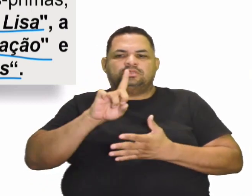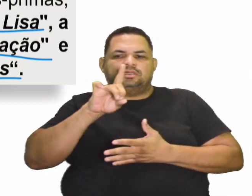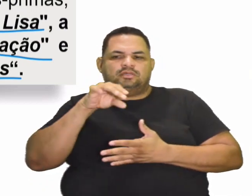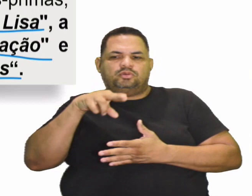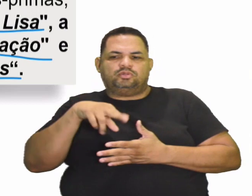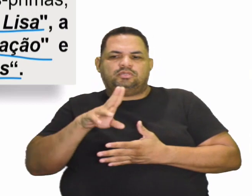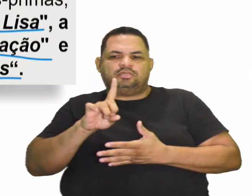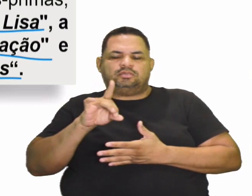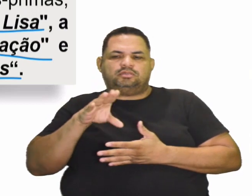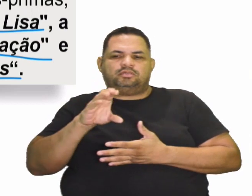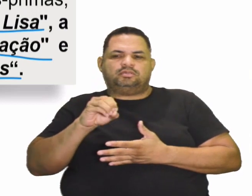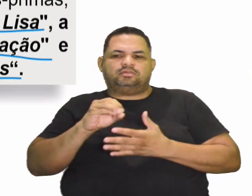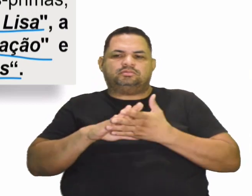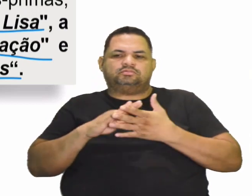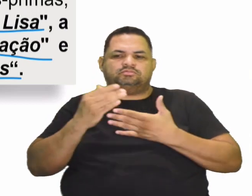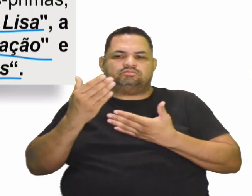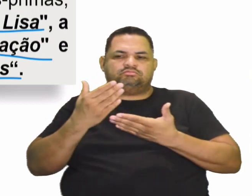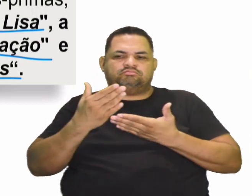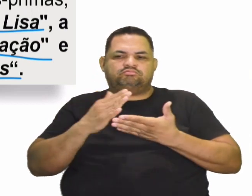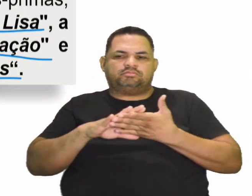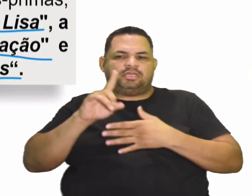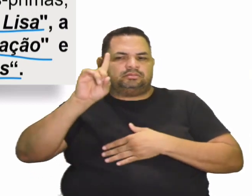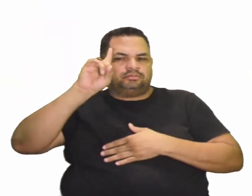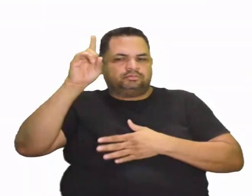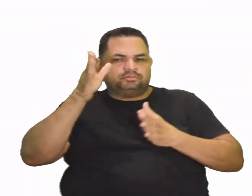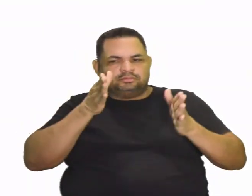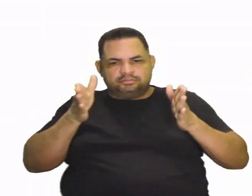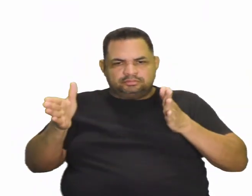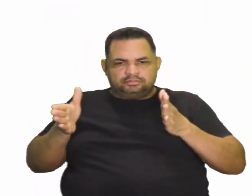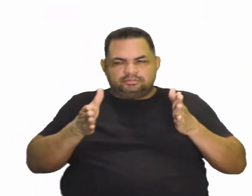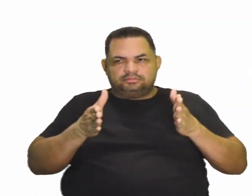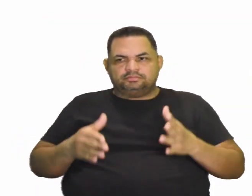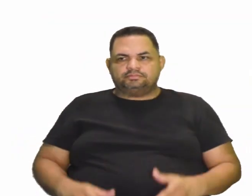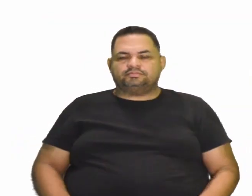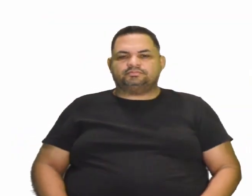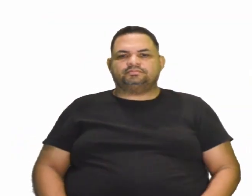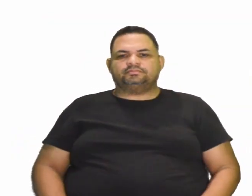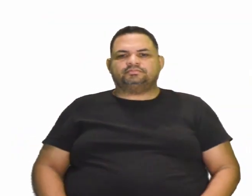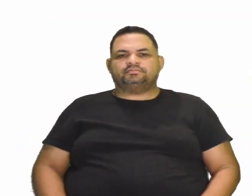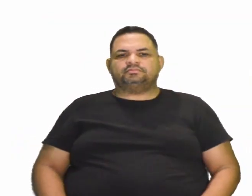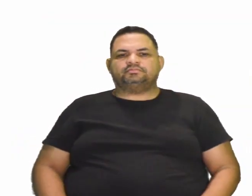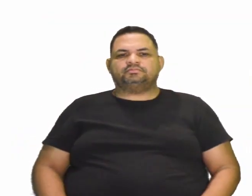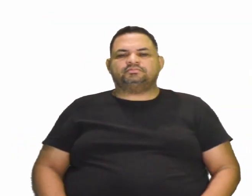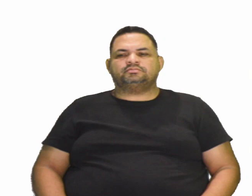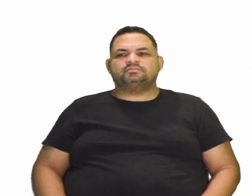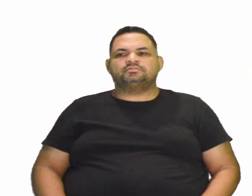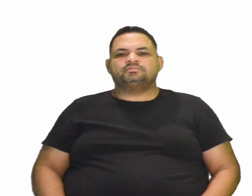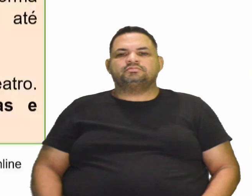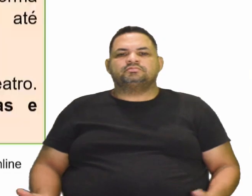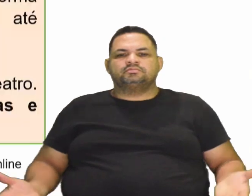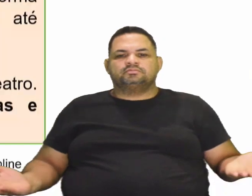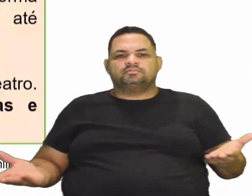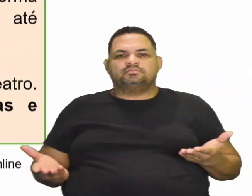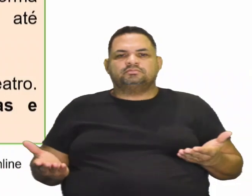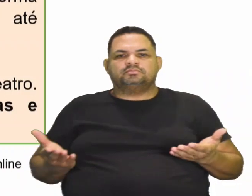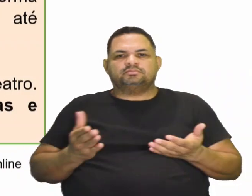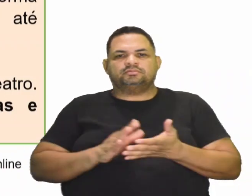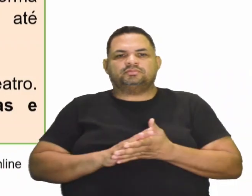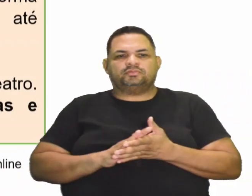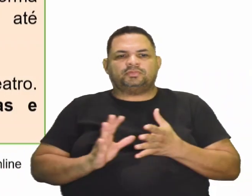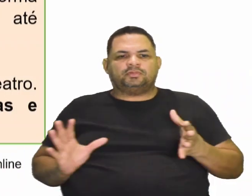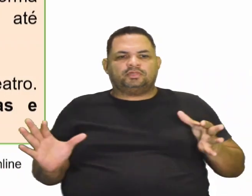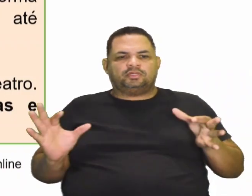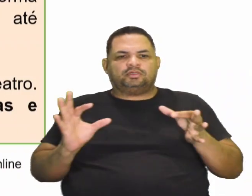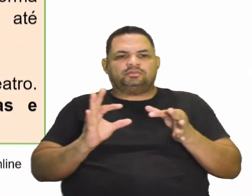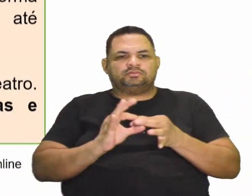é um gênio, né, desse período aí. Vamos fazer uma conexão agora com a literatura. Vamos falar